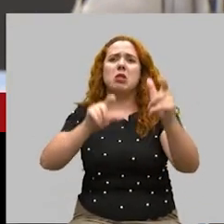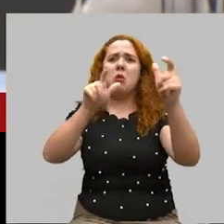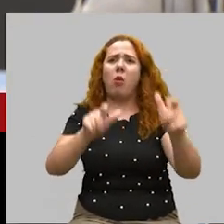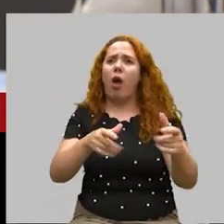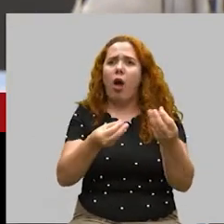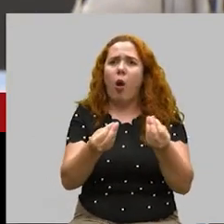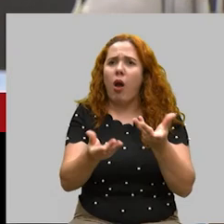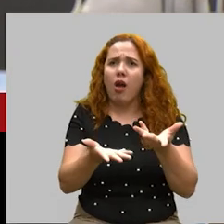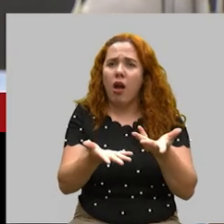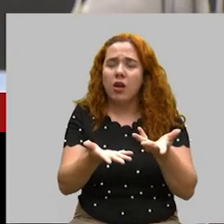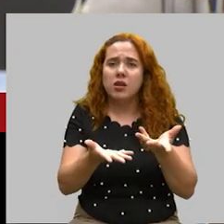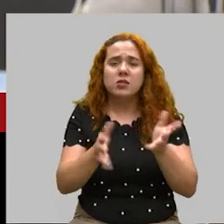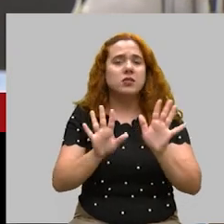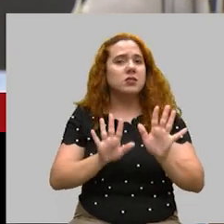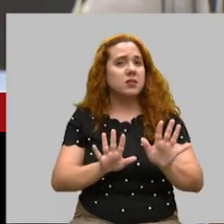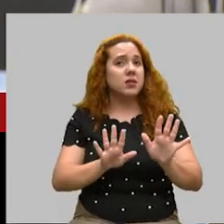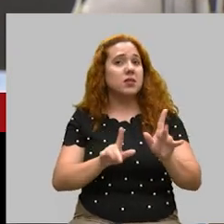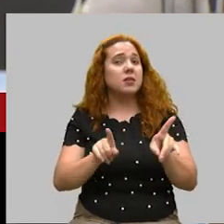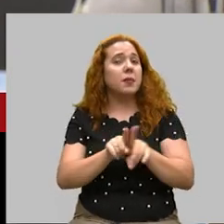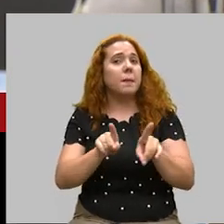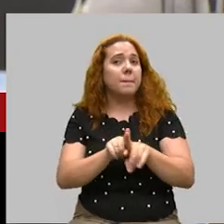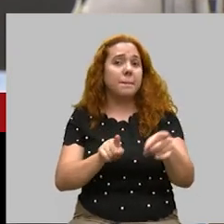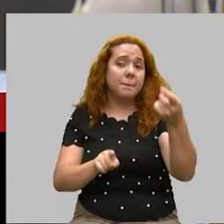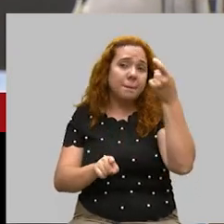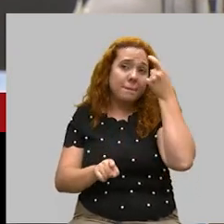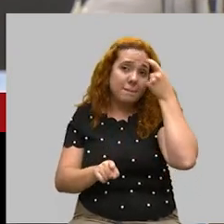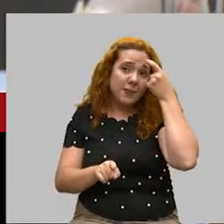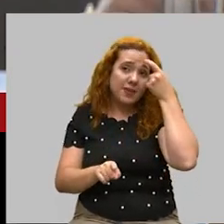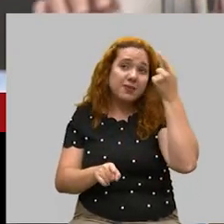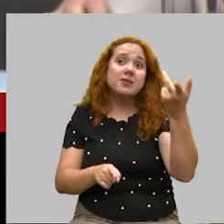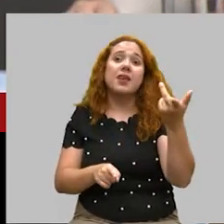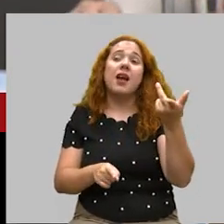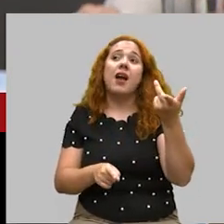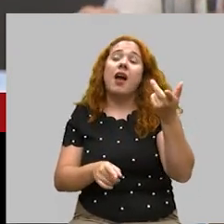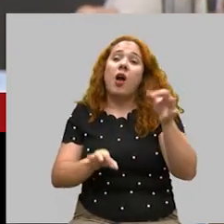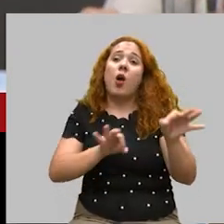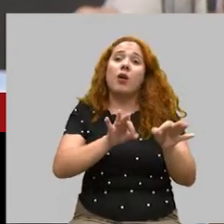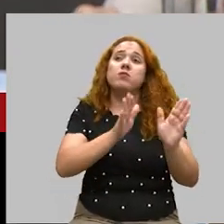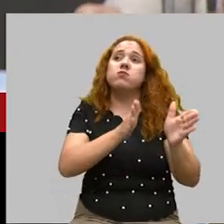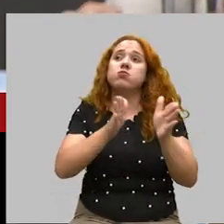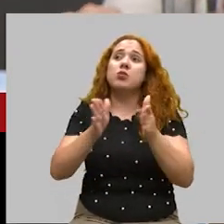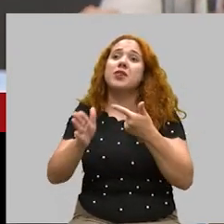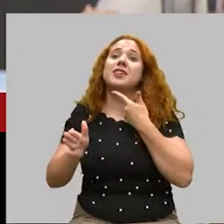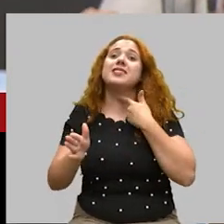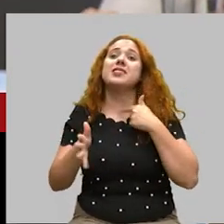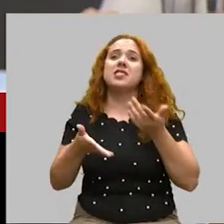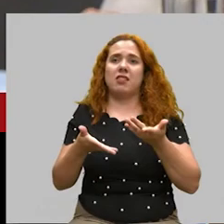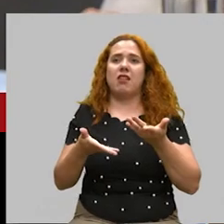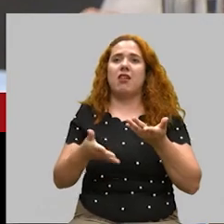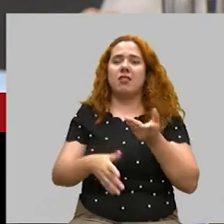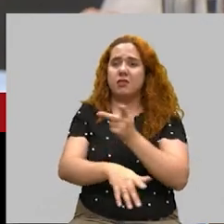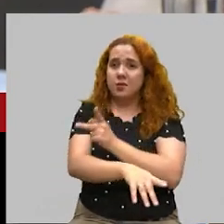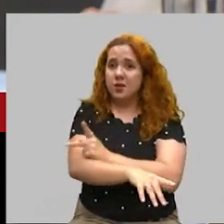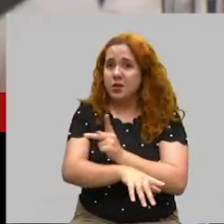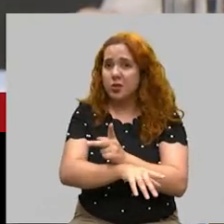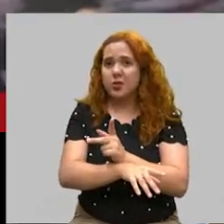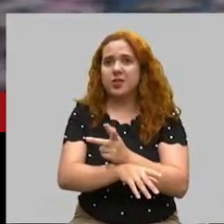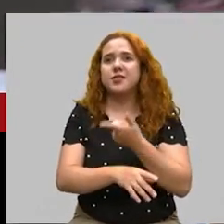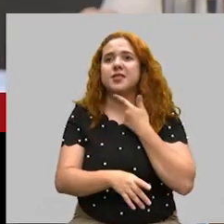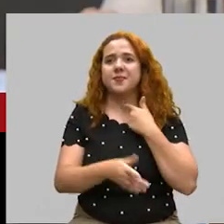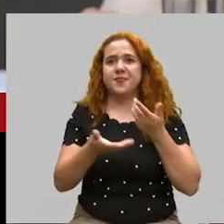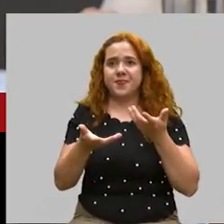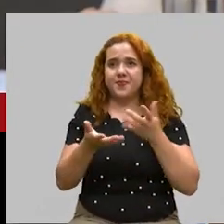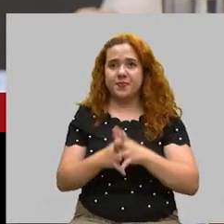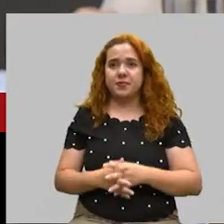universidades mas a gente pensar nossas estruturas em função da pedagogia que a gente quer essa é uma fala inclusive do Professor Cláudio meu